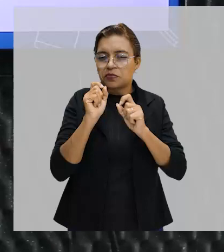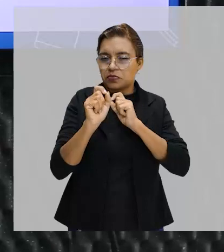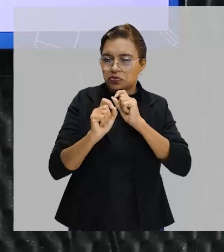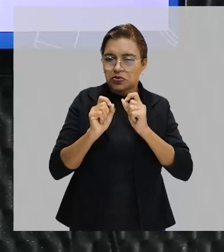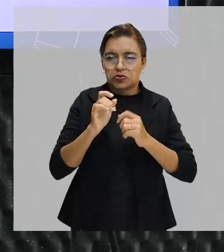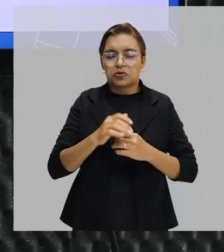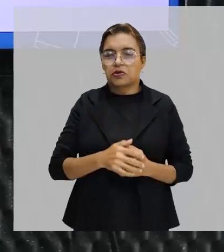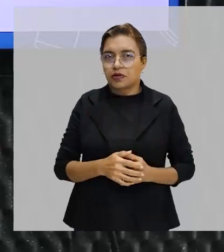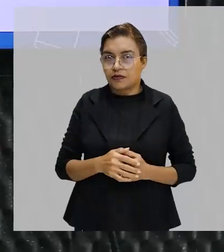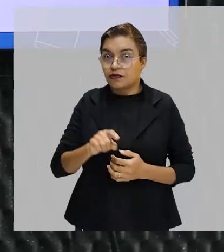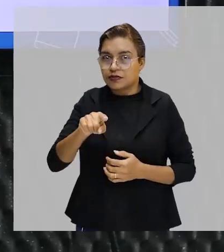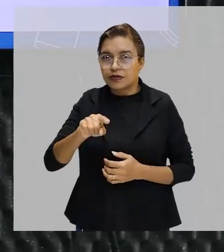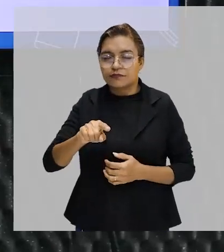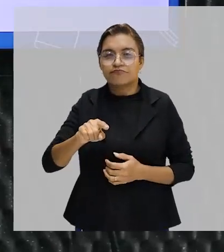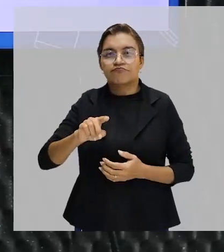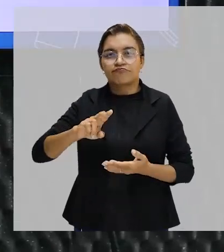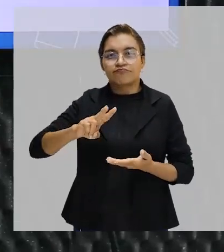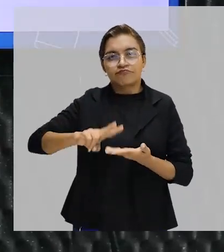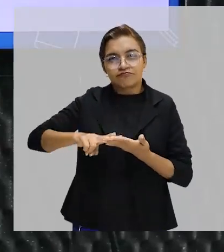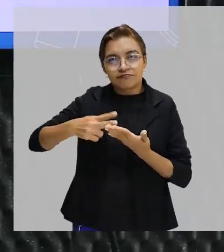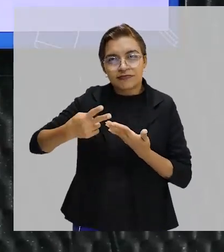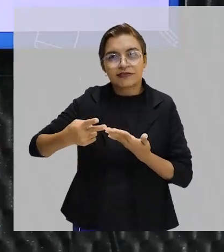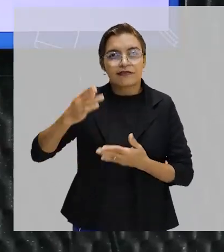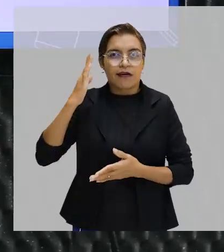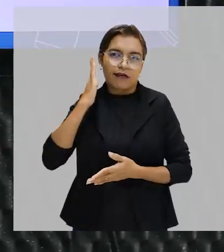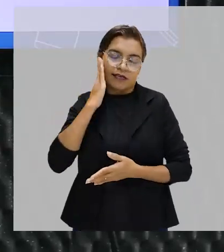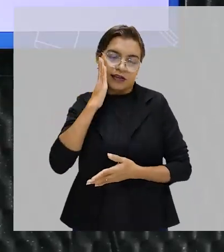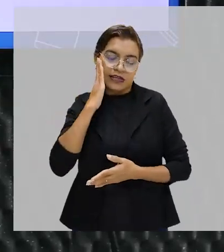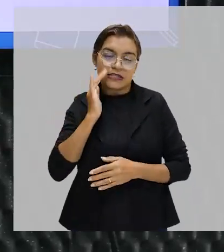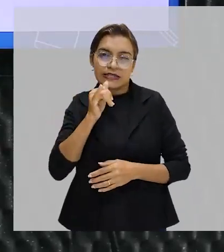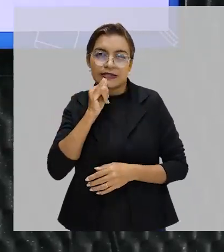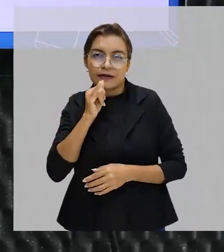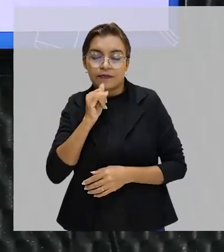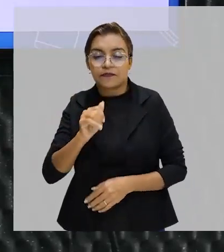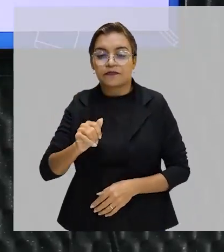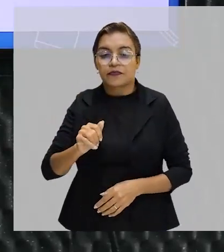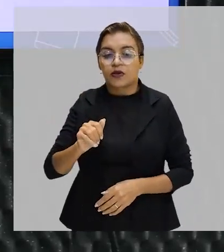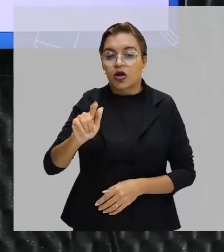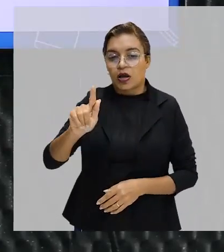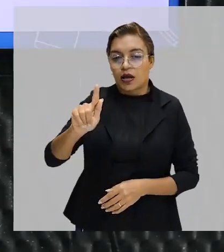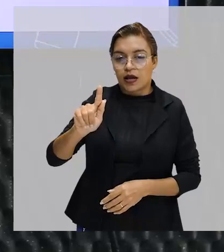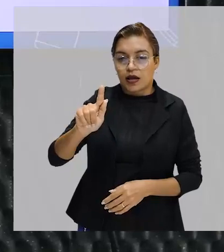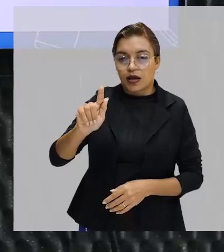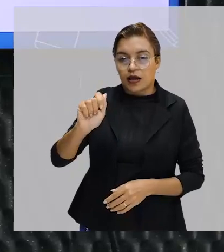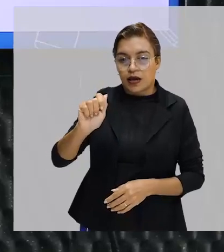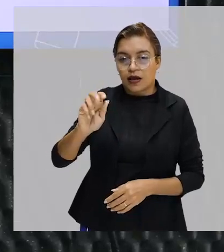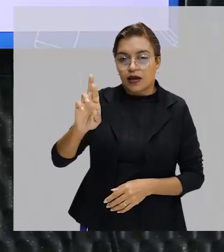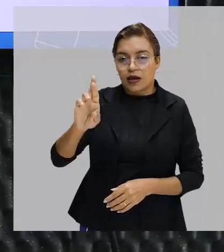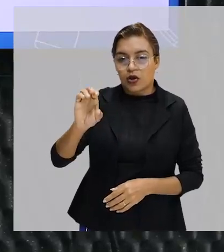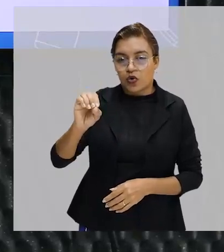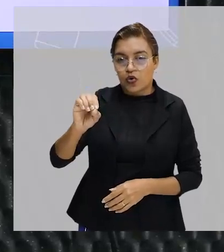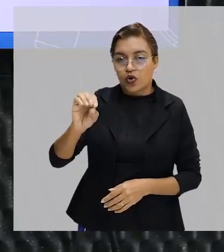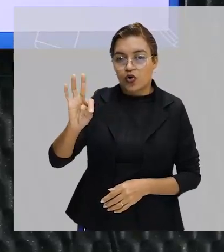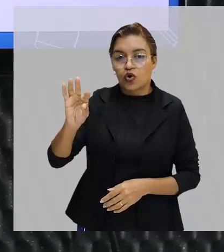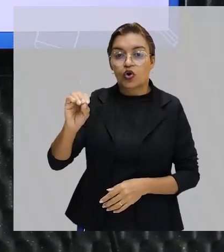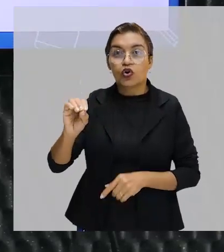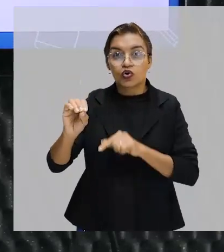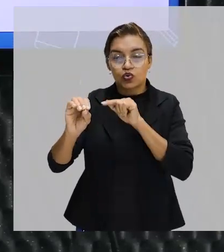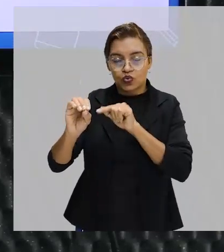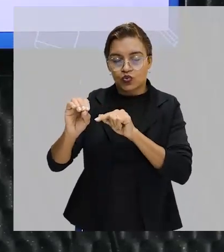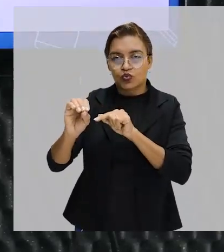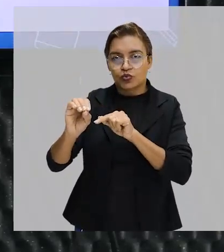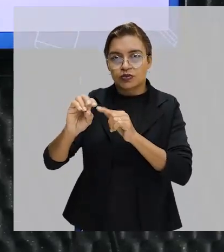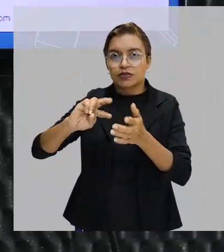fazer essa interpretação. E quando diz tem garoto novo no pedaço, né? Tem pessoa nova no pedaço, dá essa interpretação